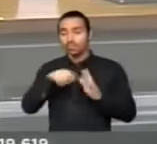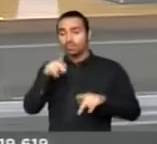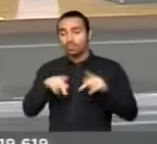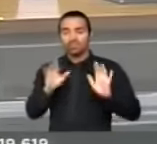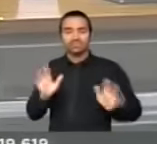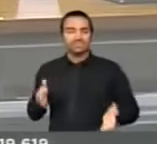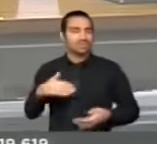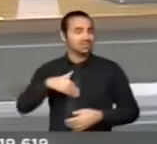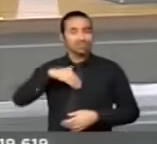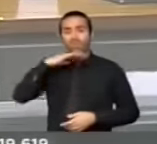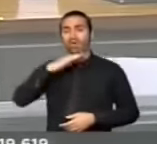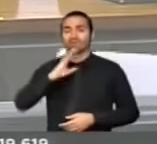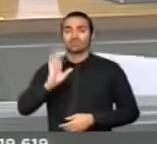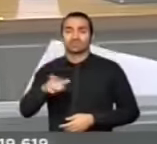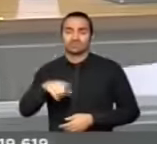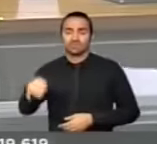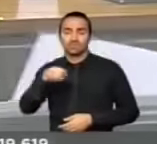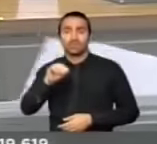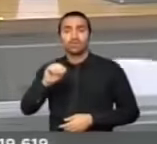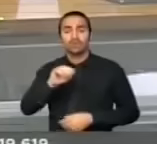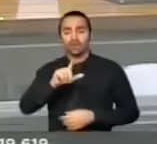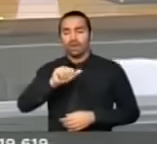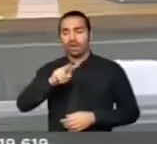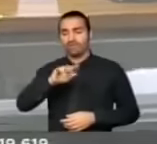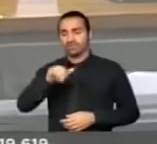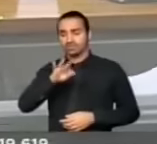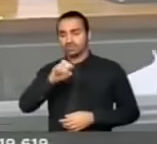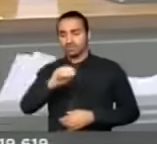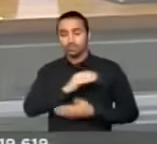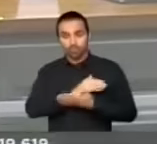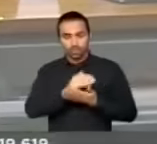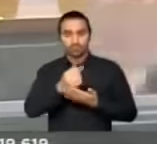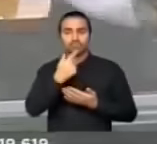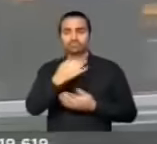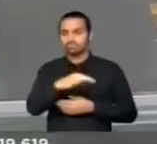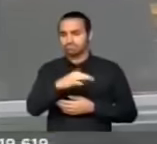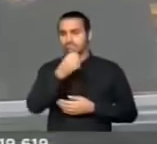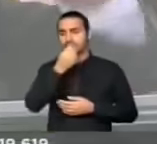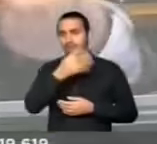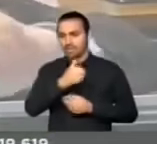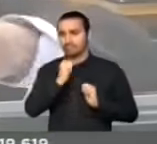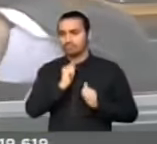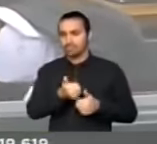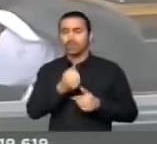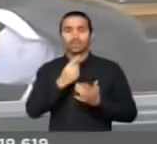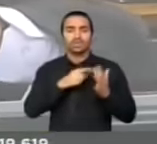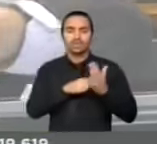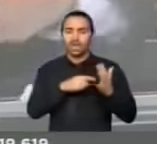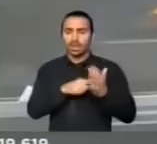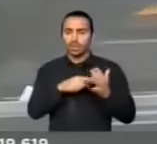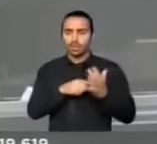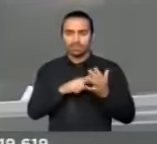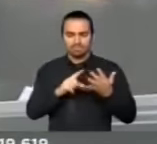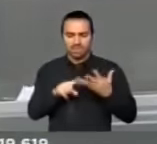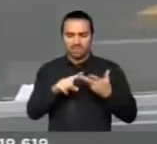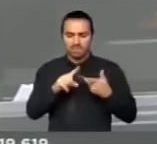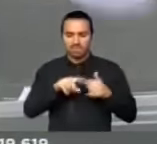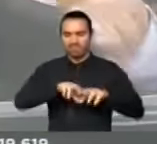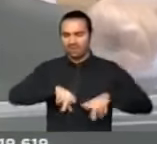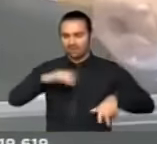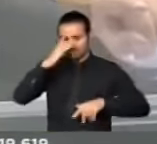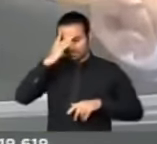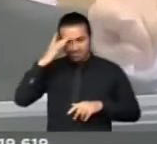estar, entende? Que a Operação Lava Jato começou muito bem, denunciando a trama de corruptores